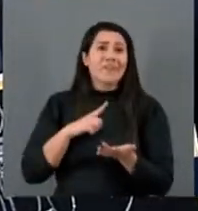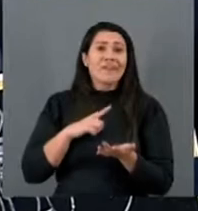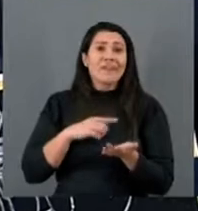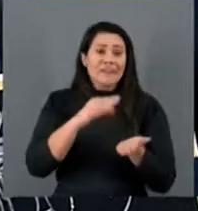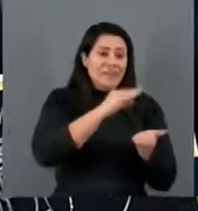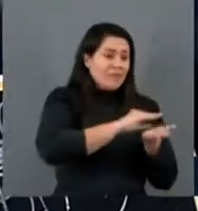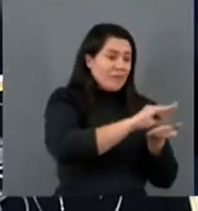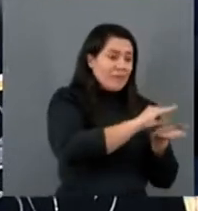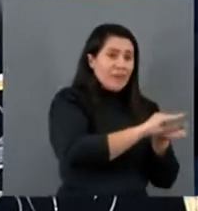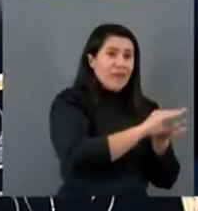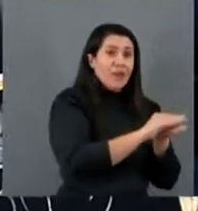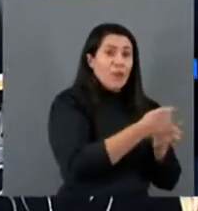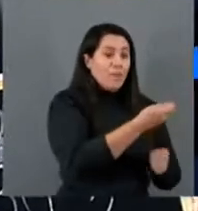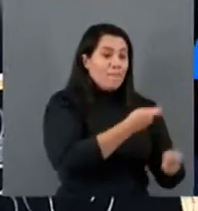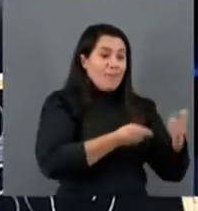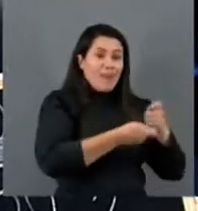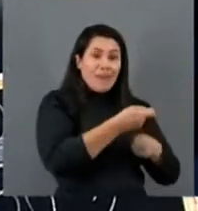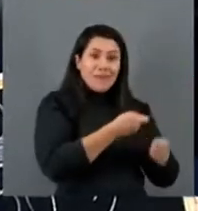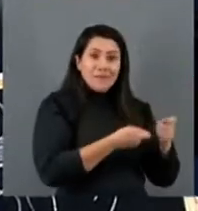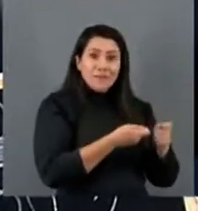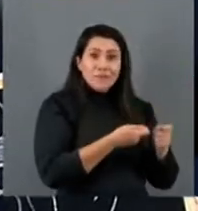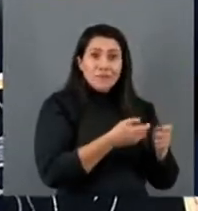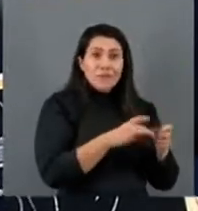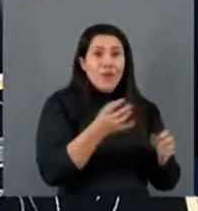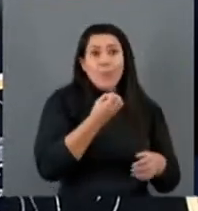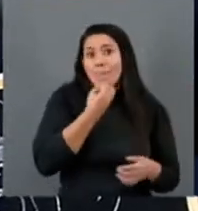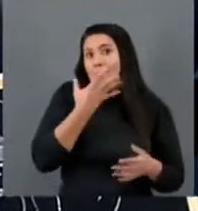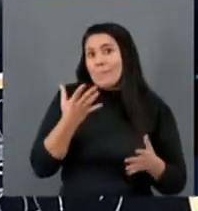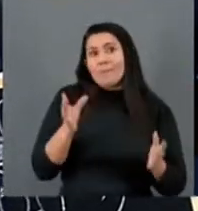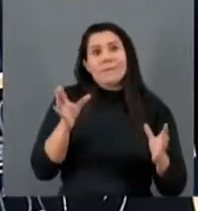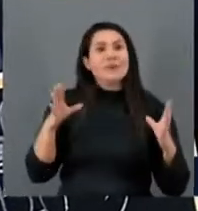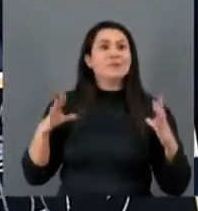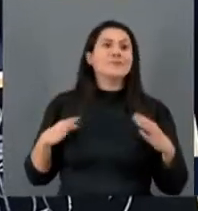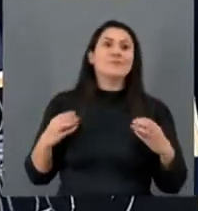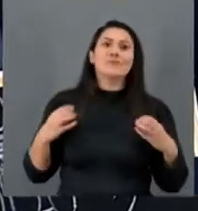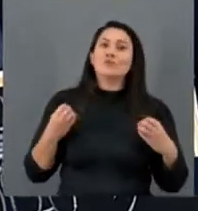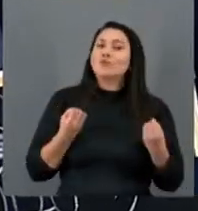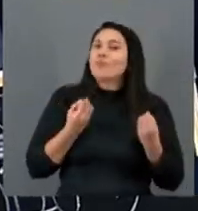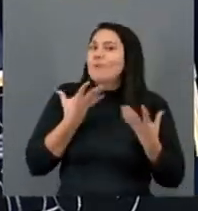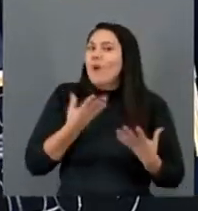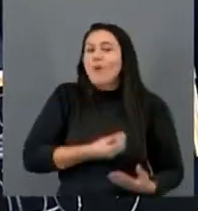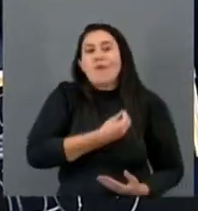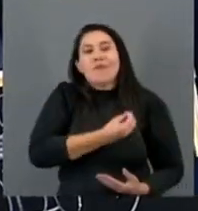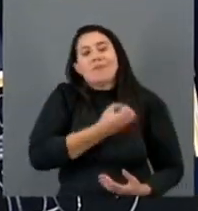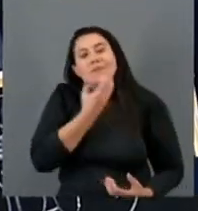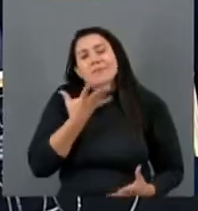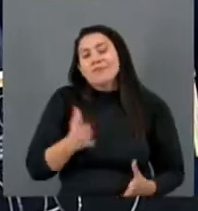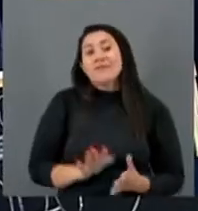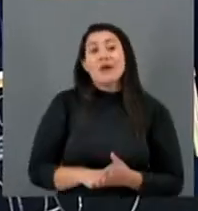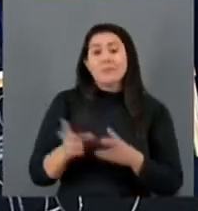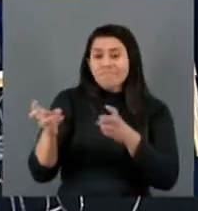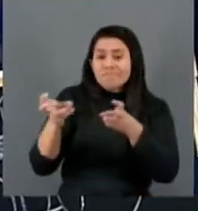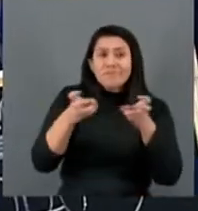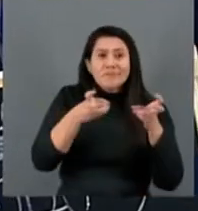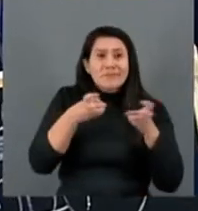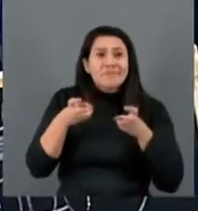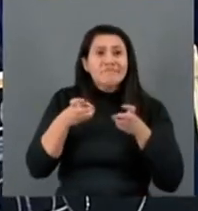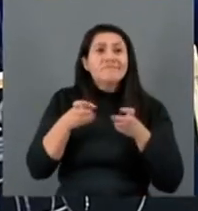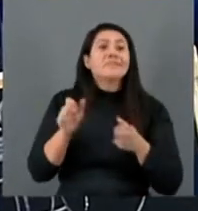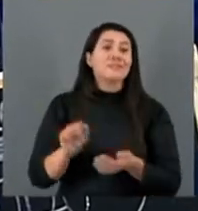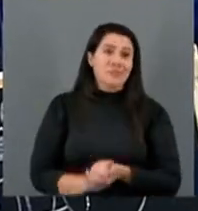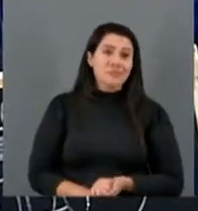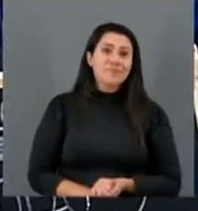dessa forma você vai estar bem da vida. É o que boa parte eu tenho assistido das empresas do meu estado, dos empresários do meu estado estão fazendo. Isso